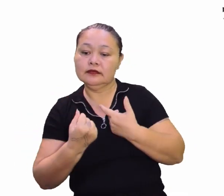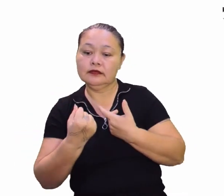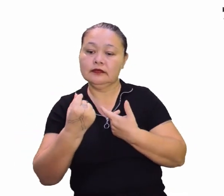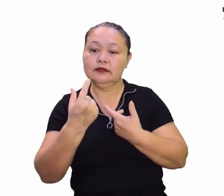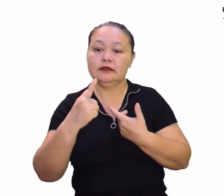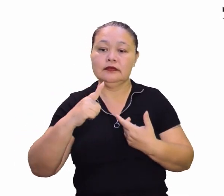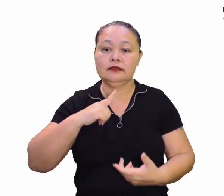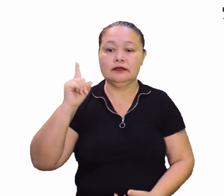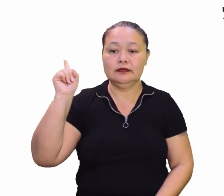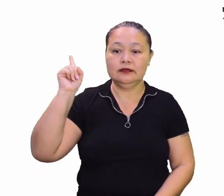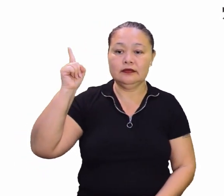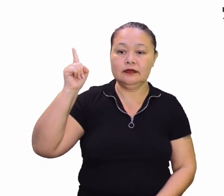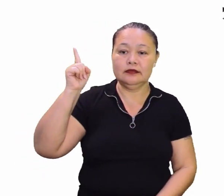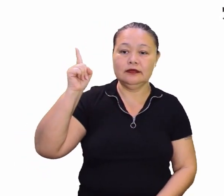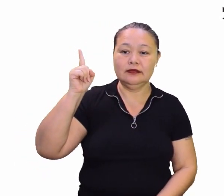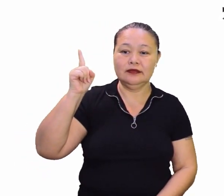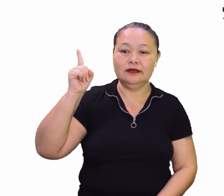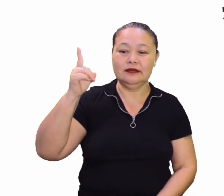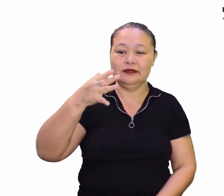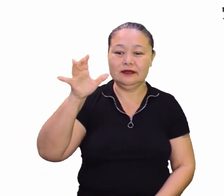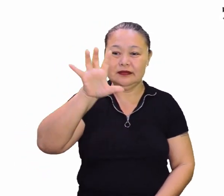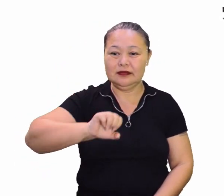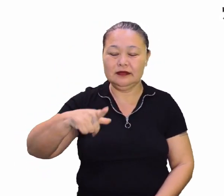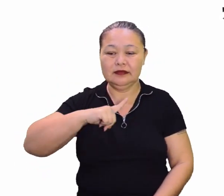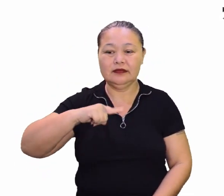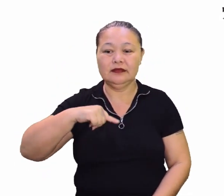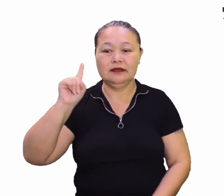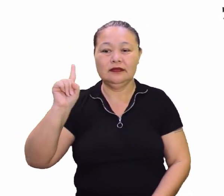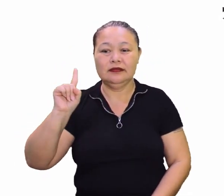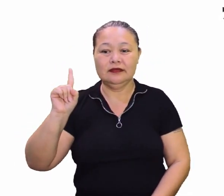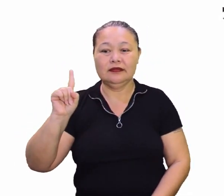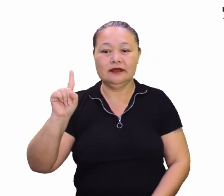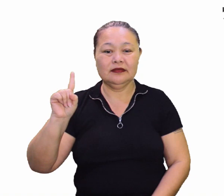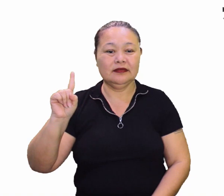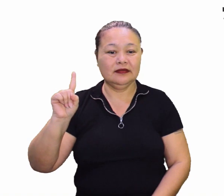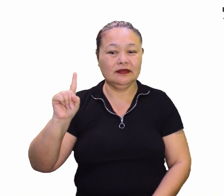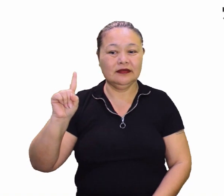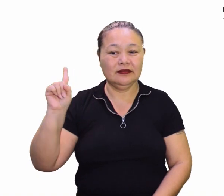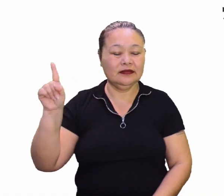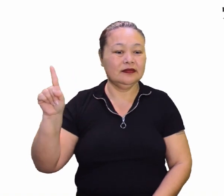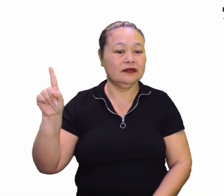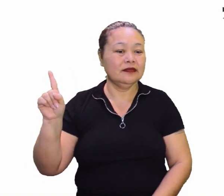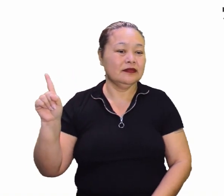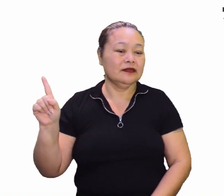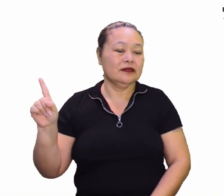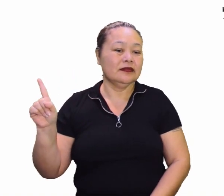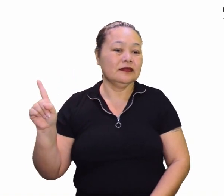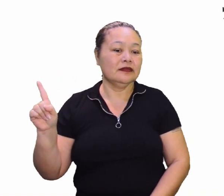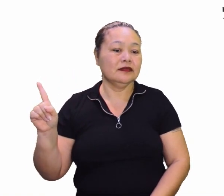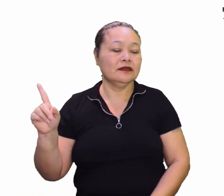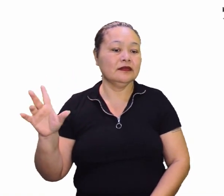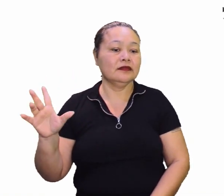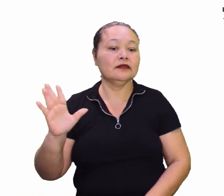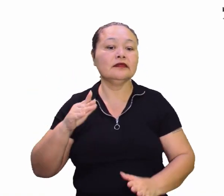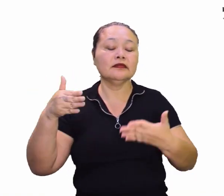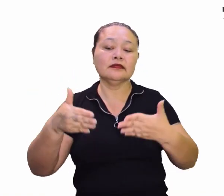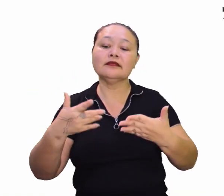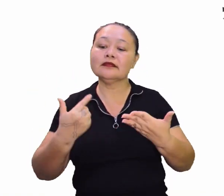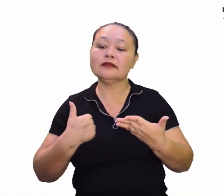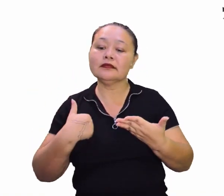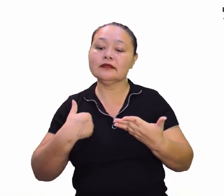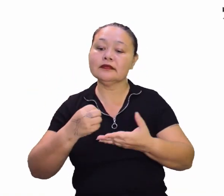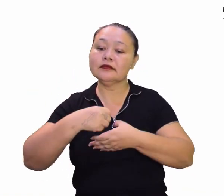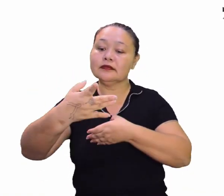que tem aqui o tigrezinho. Brabo que só. Tigrão. O tigrão aí, ó. Então, é voltada para o